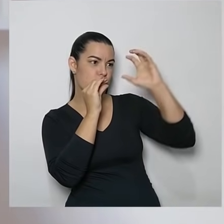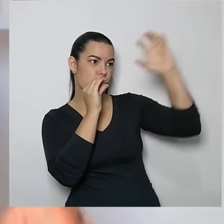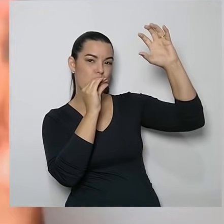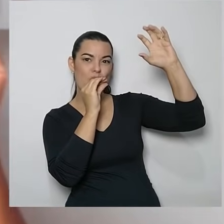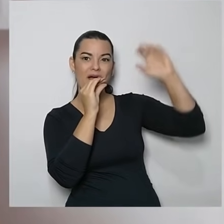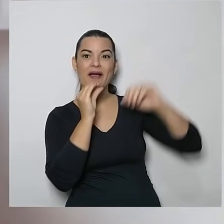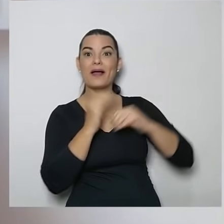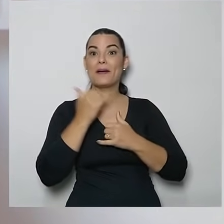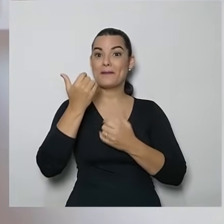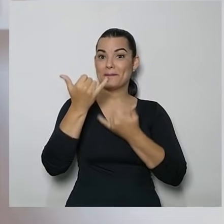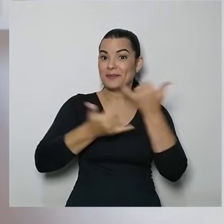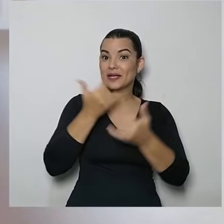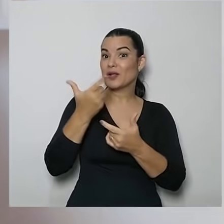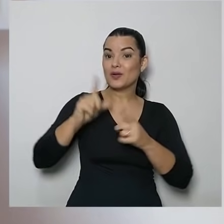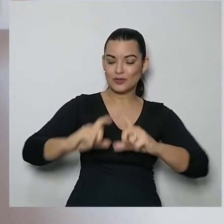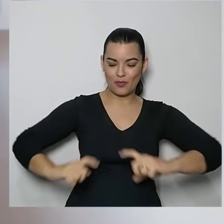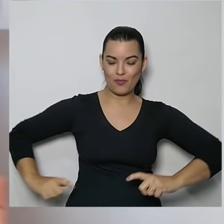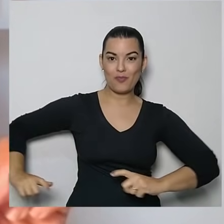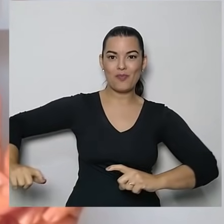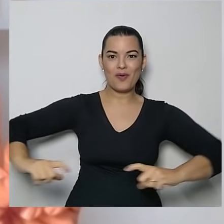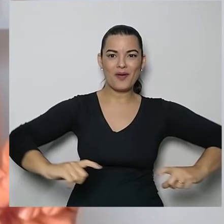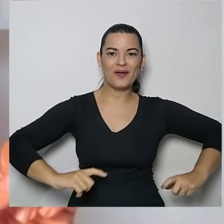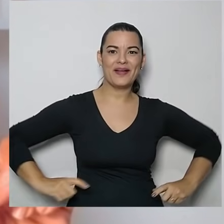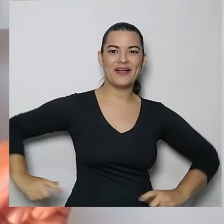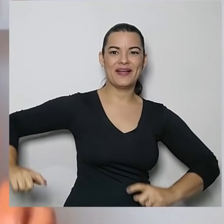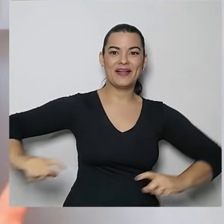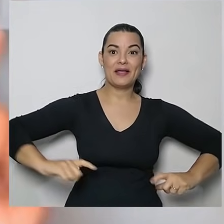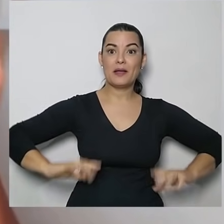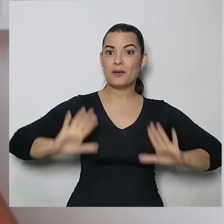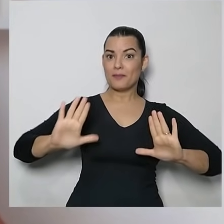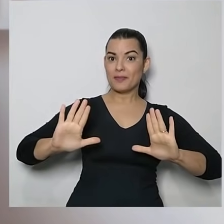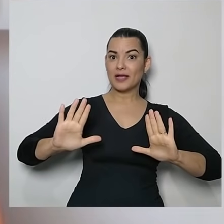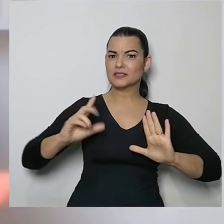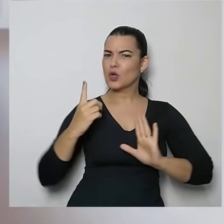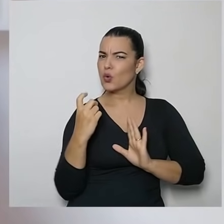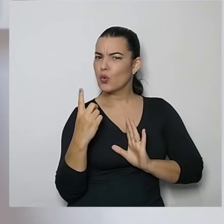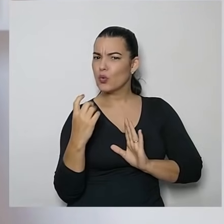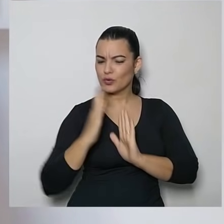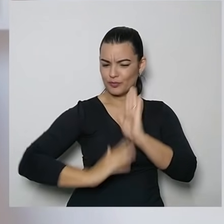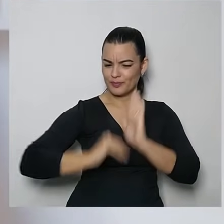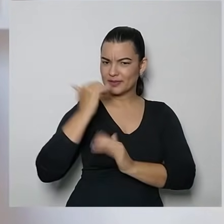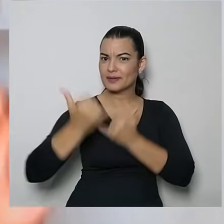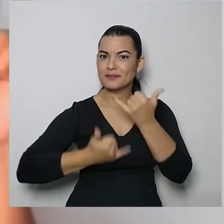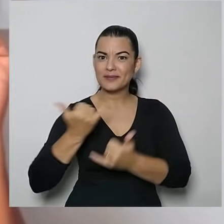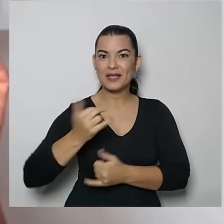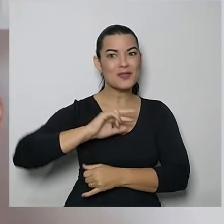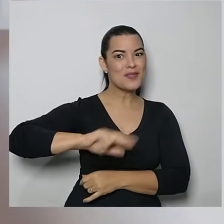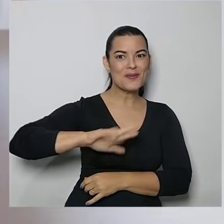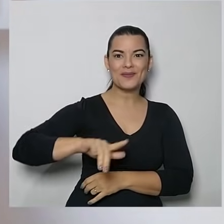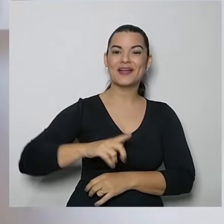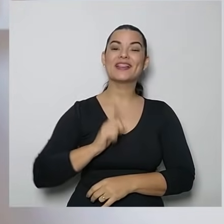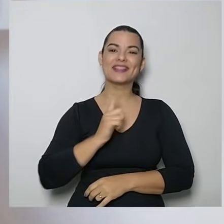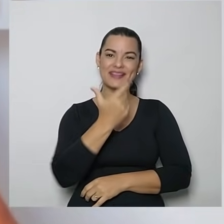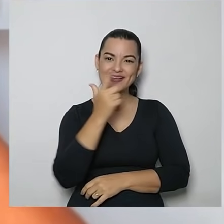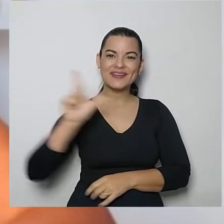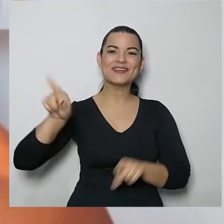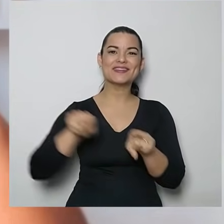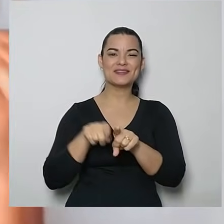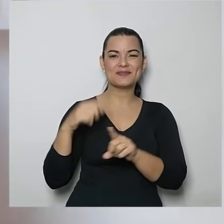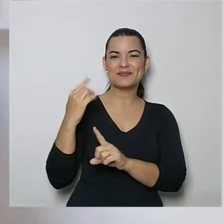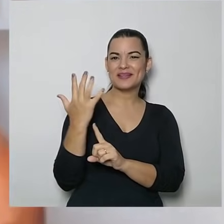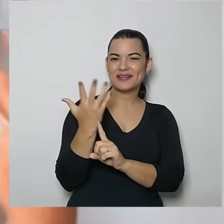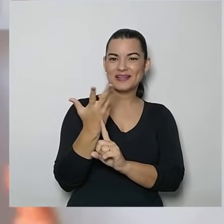bambolê. Mas ele não é o único artista que pintou brincadeiras. Existe um outro que